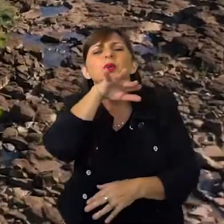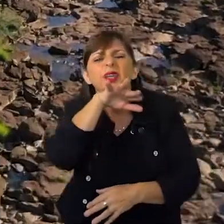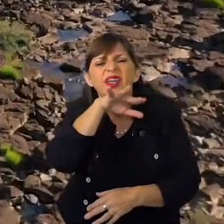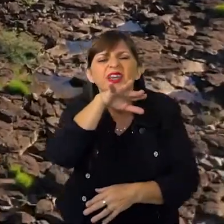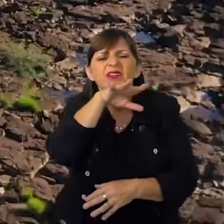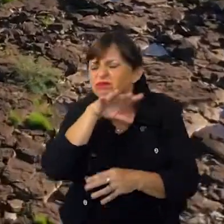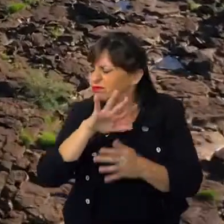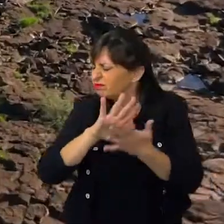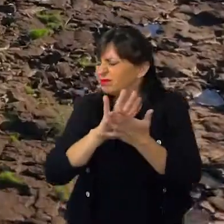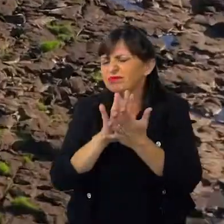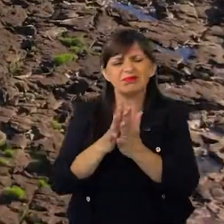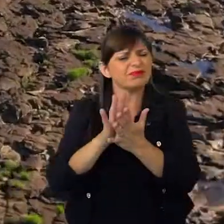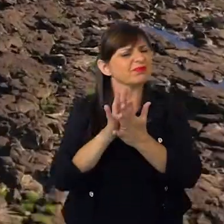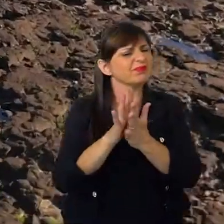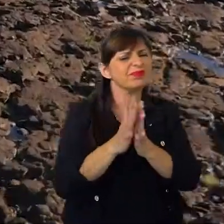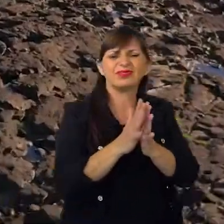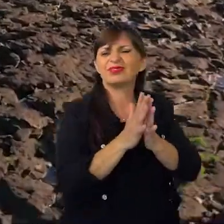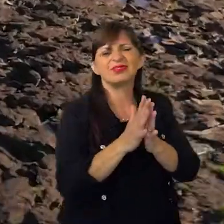lamentos